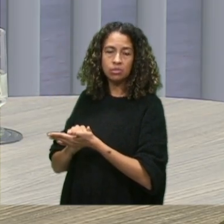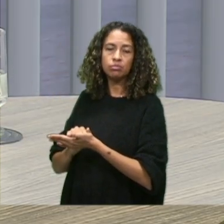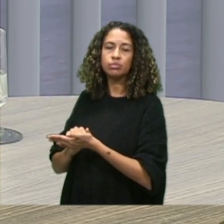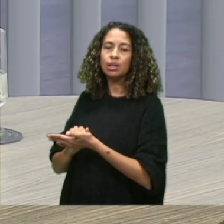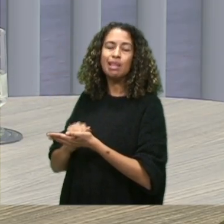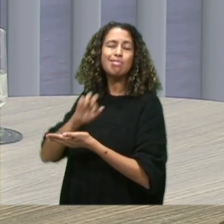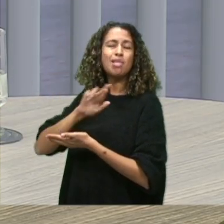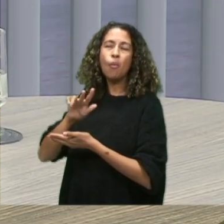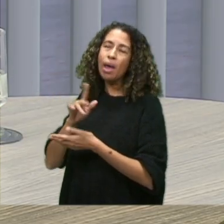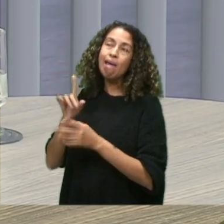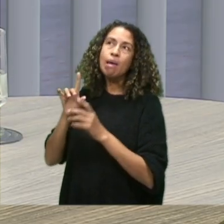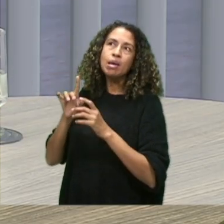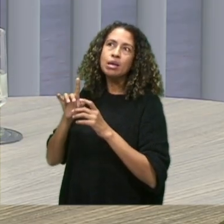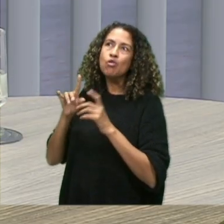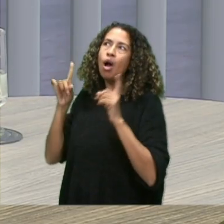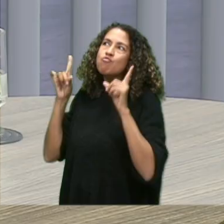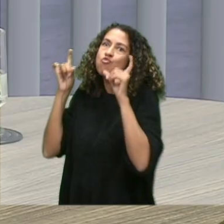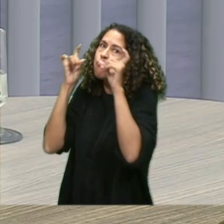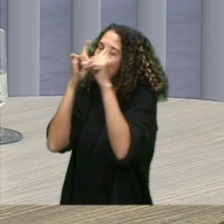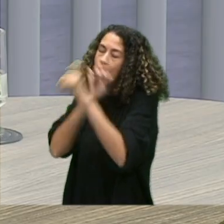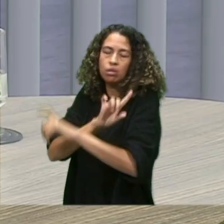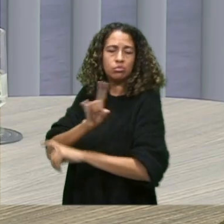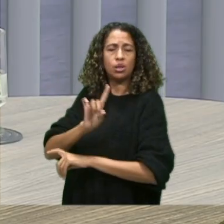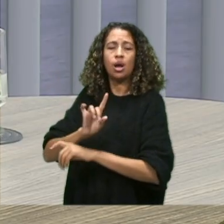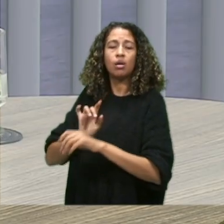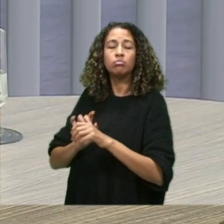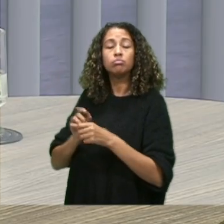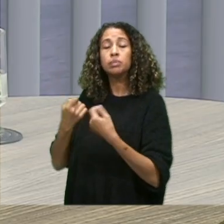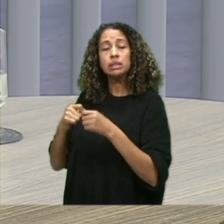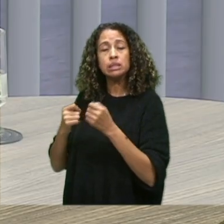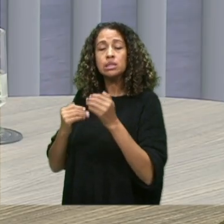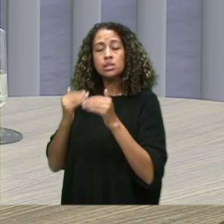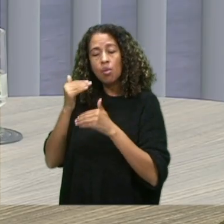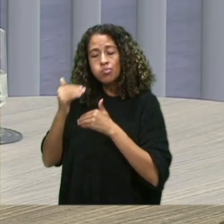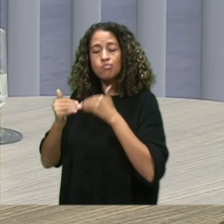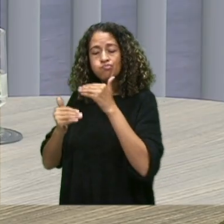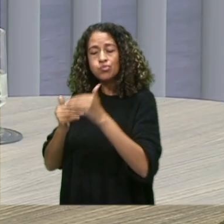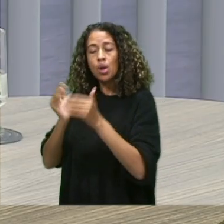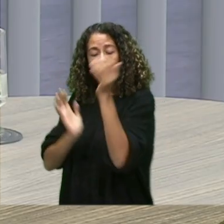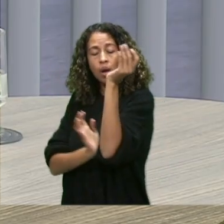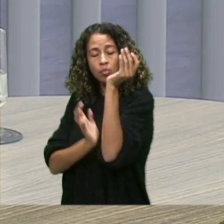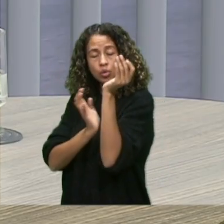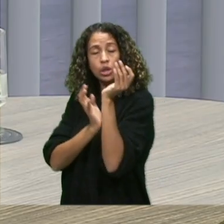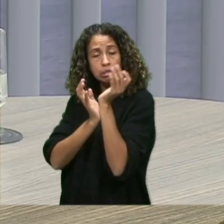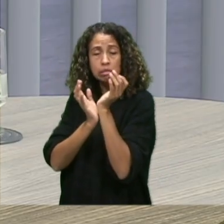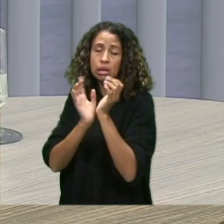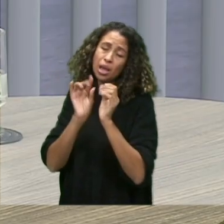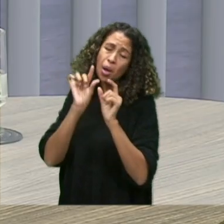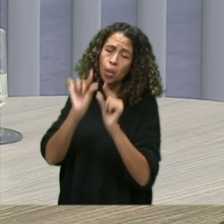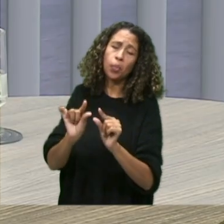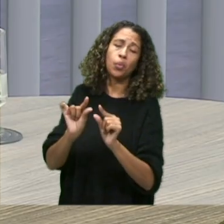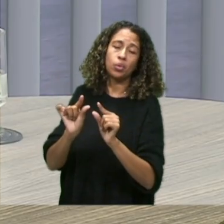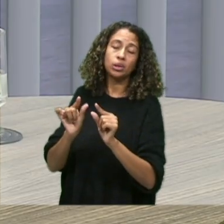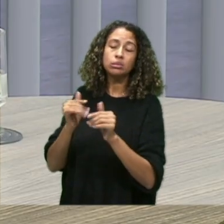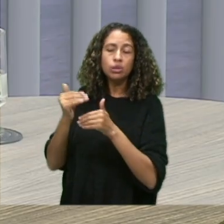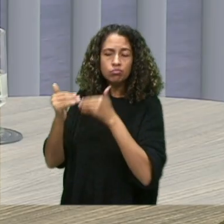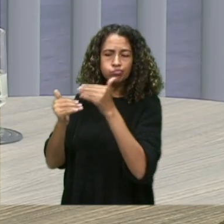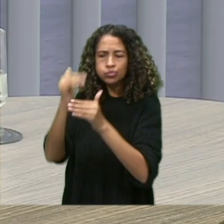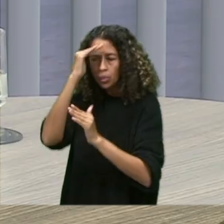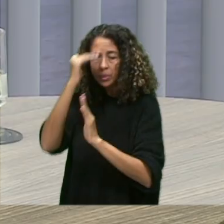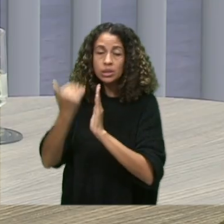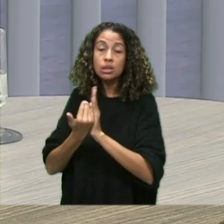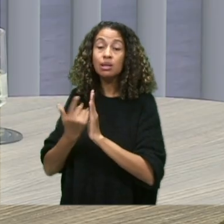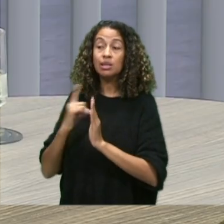tão burocrático, né? Tem que seguir o passo a passo, encaminhar o livro que está escrito e você tem ali a verba